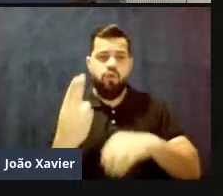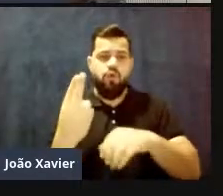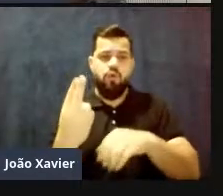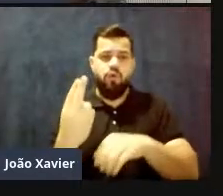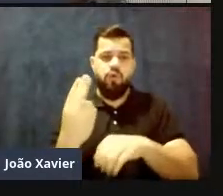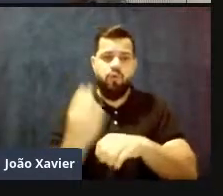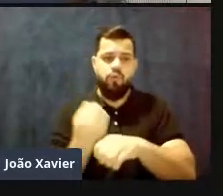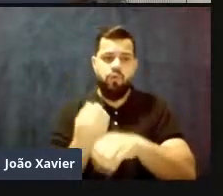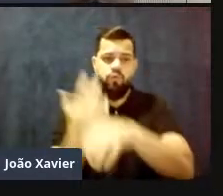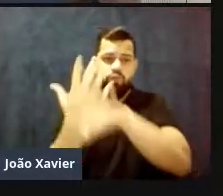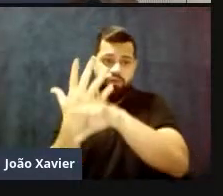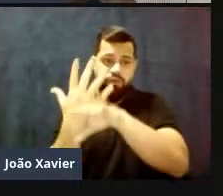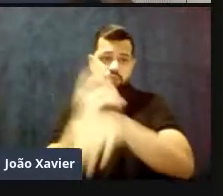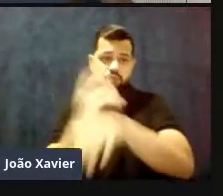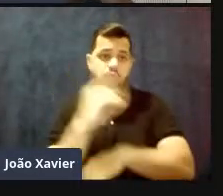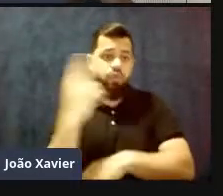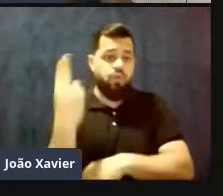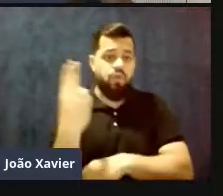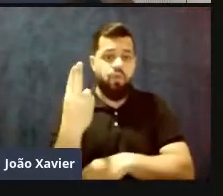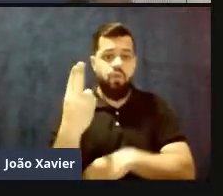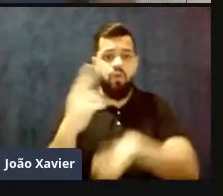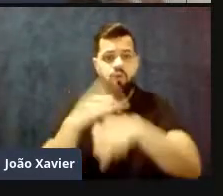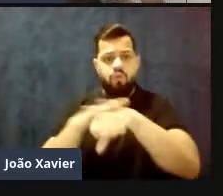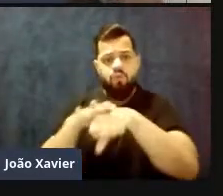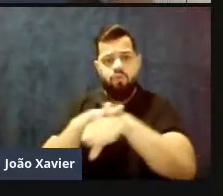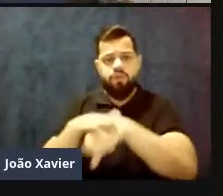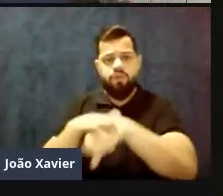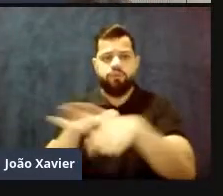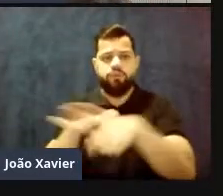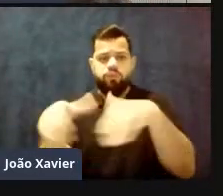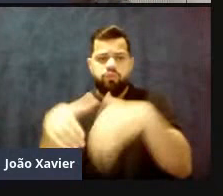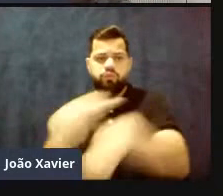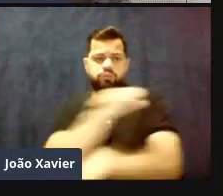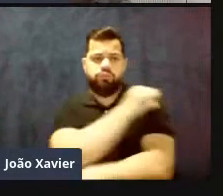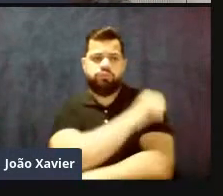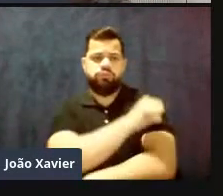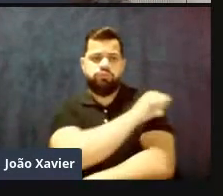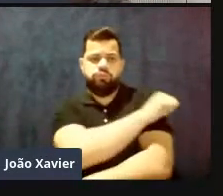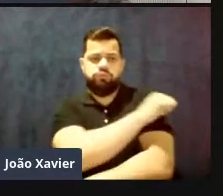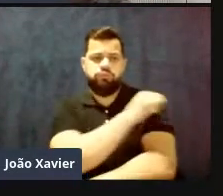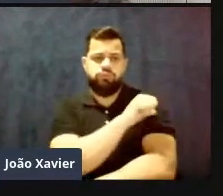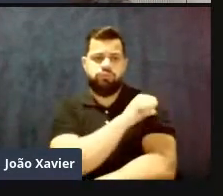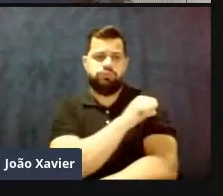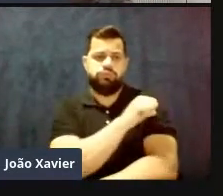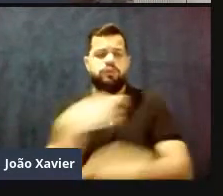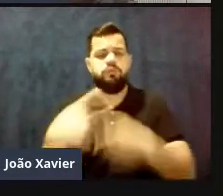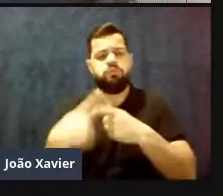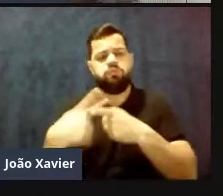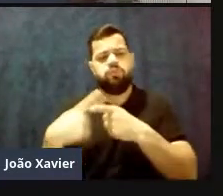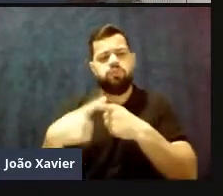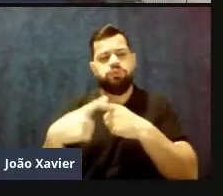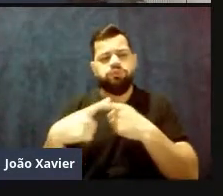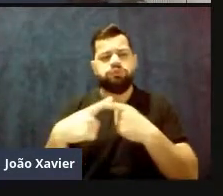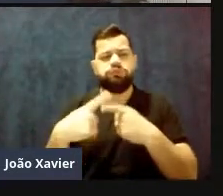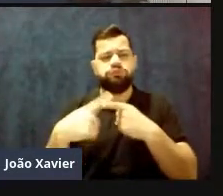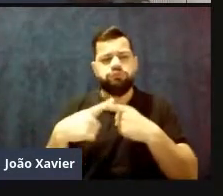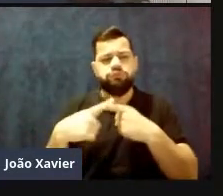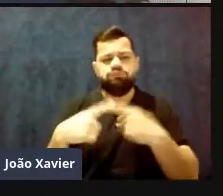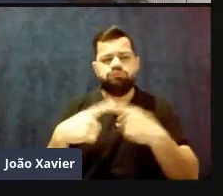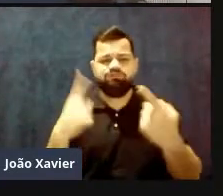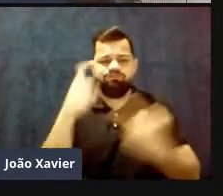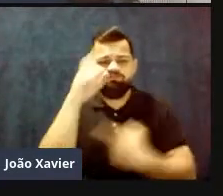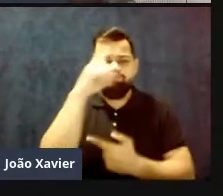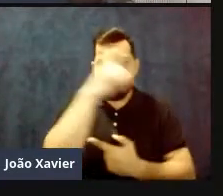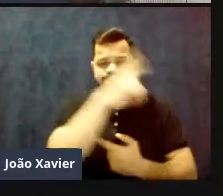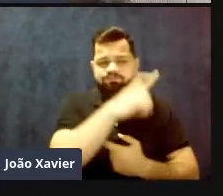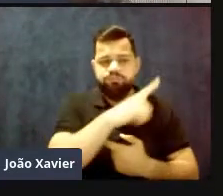E isso é um pouco conflituoso quando a gente pensa em todos os processos da sistematização do cuidado de nutrição. A Braskem, ela